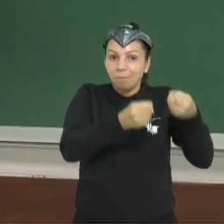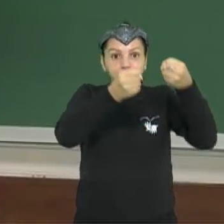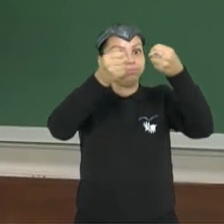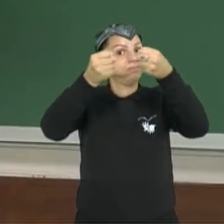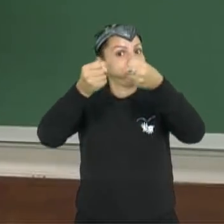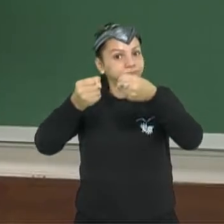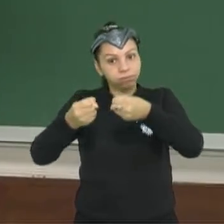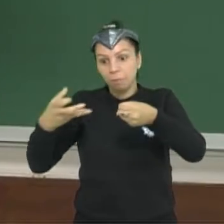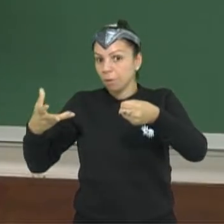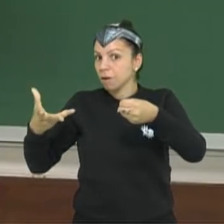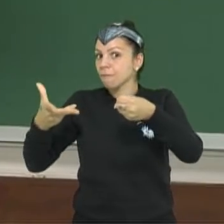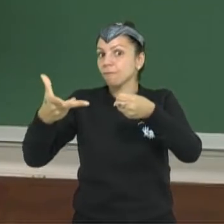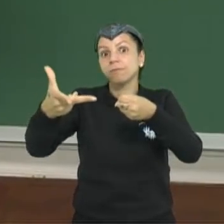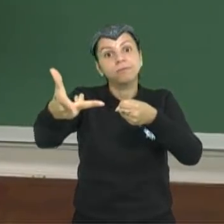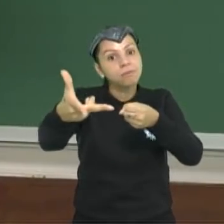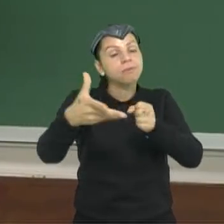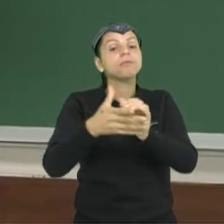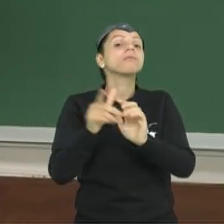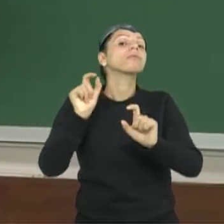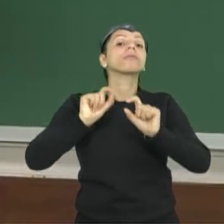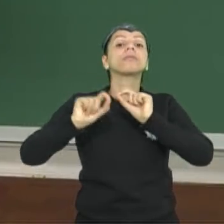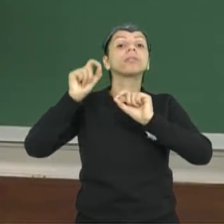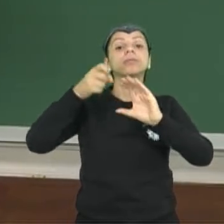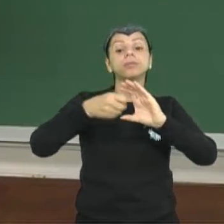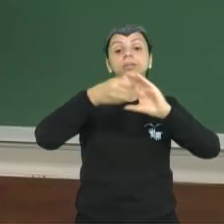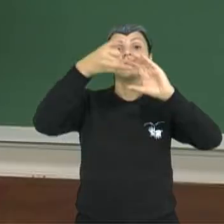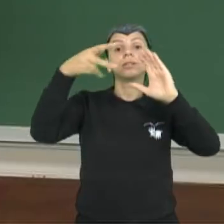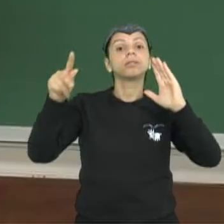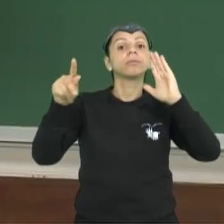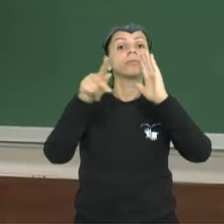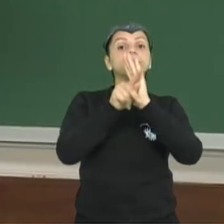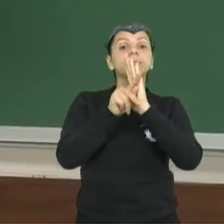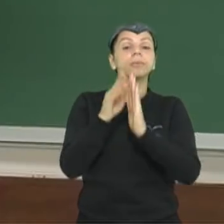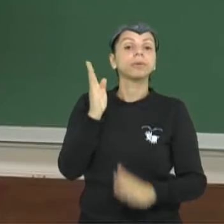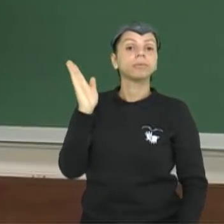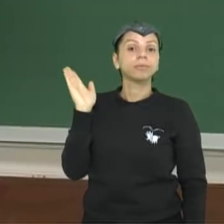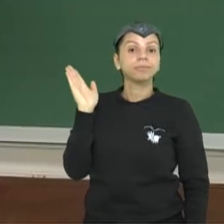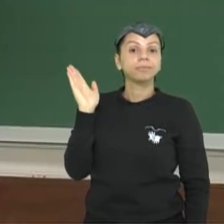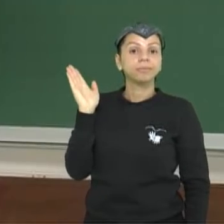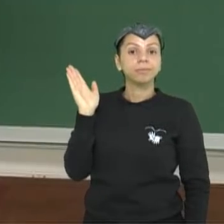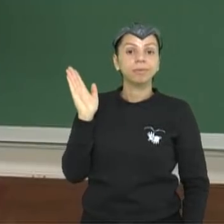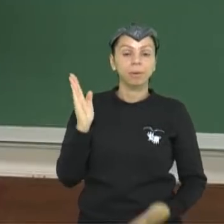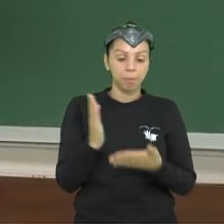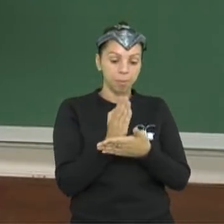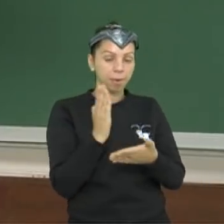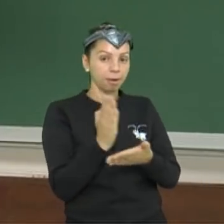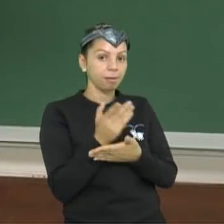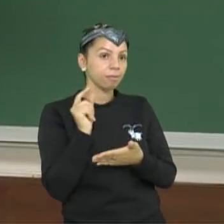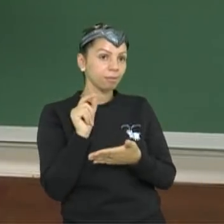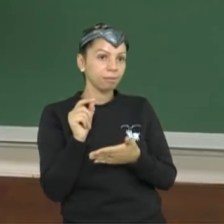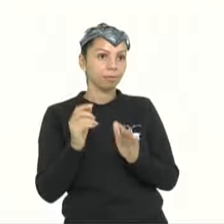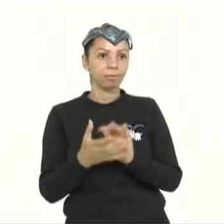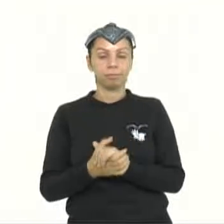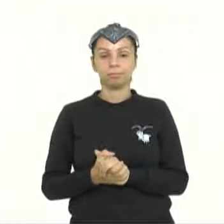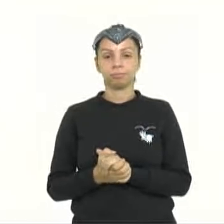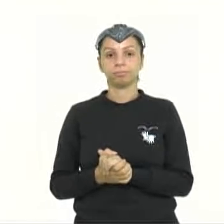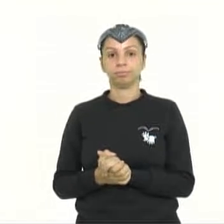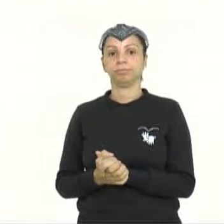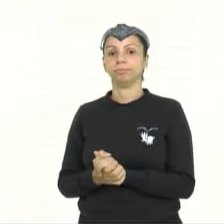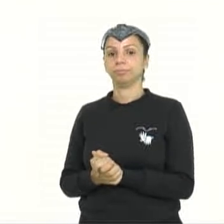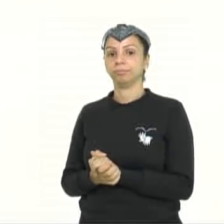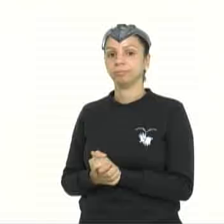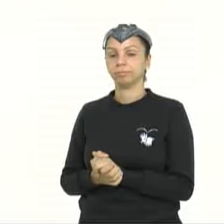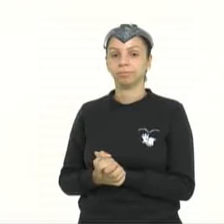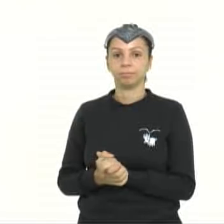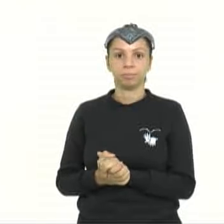poderosa, né? Quais são as características dela? Pega o caderno, anota aí. Agility, ela